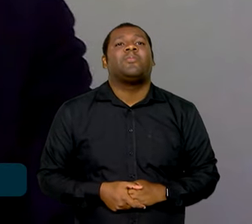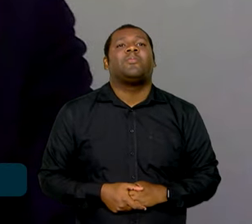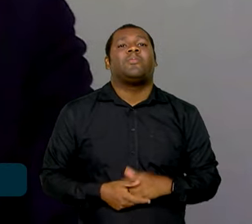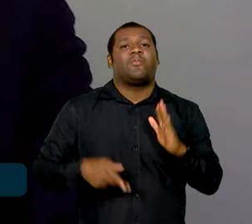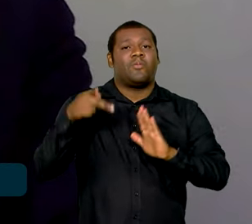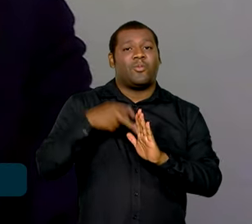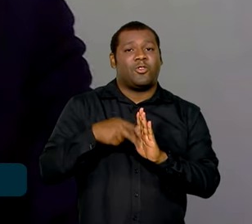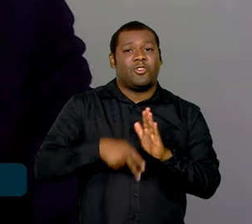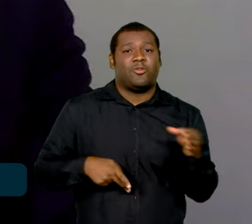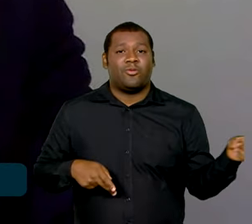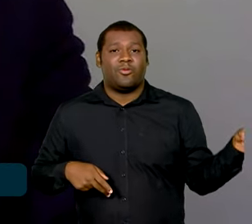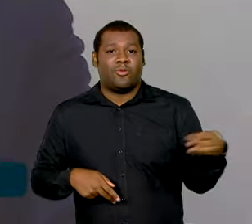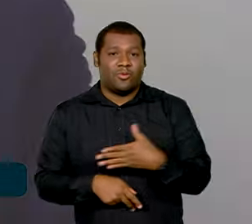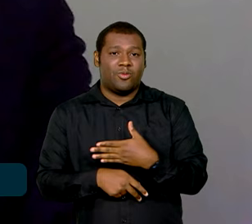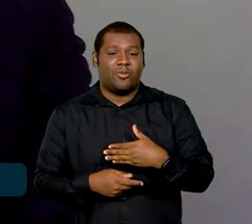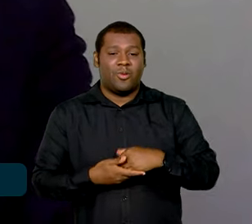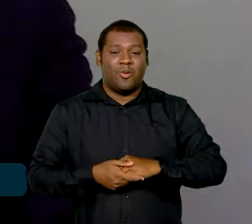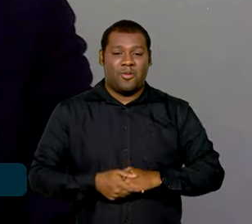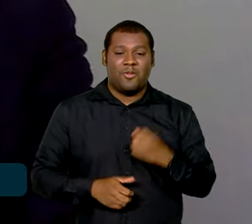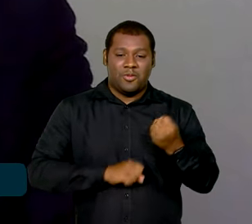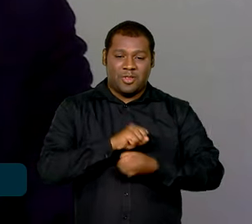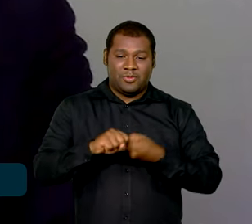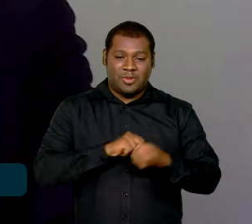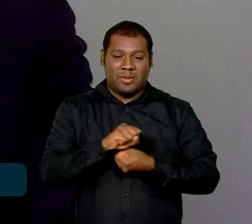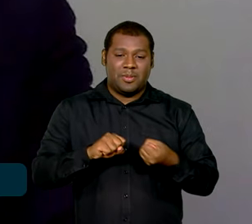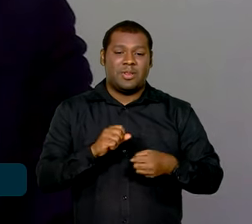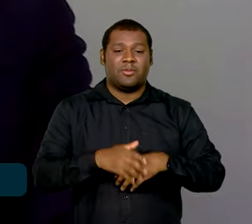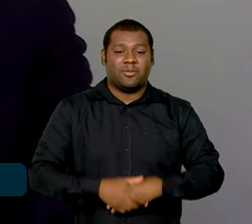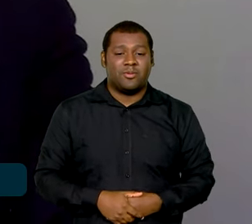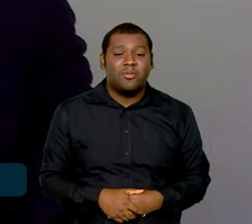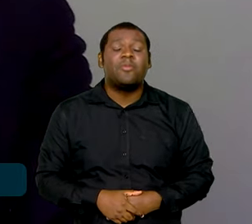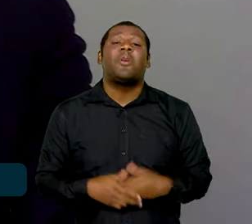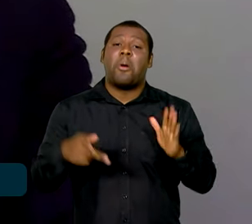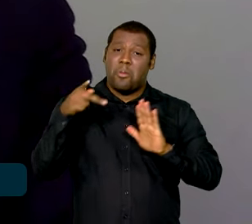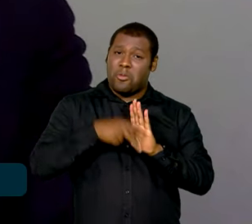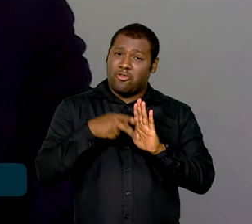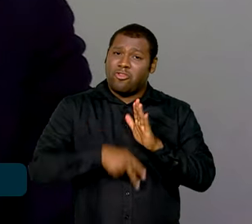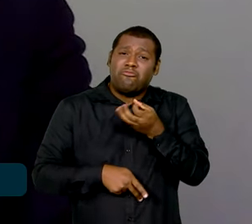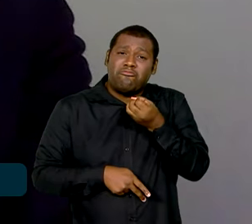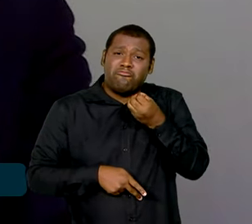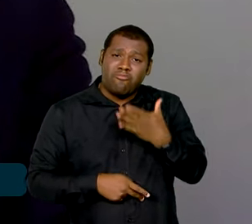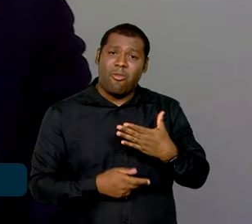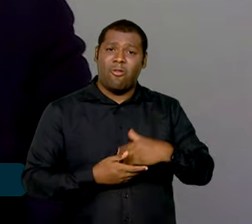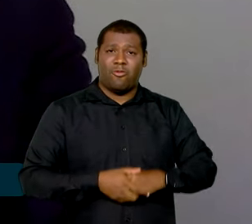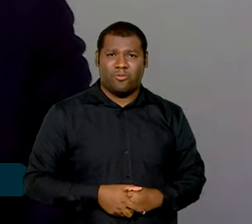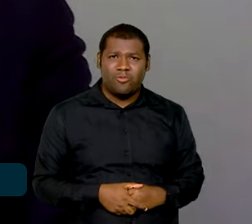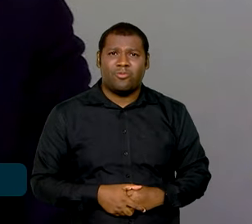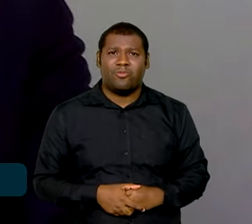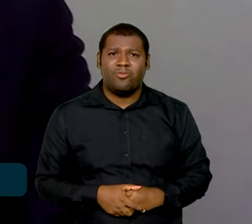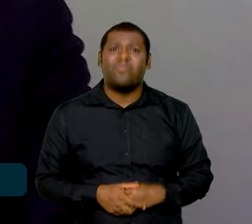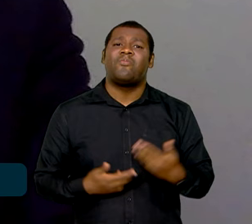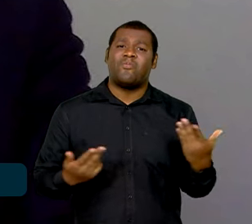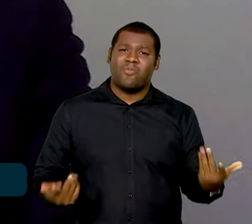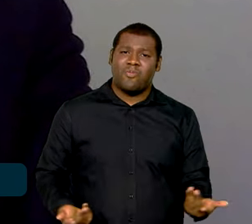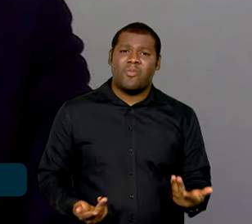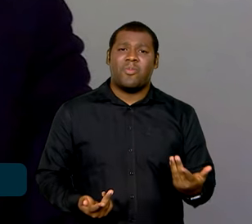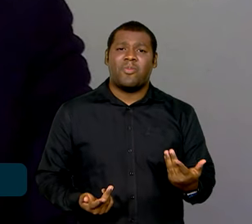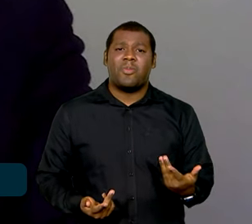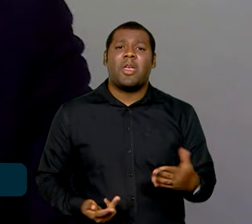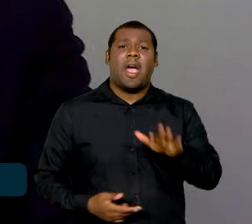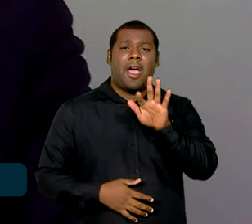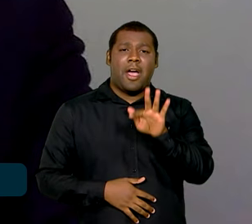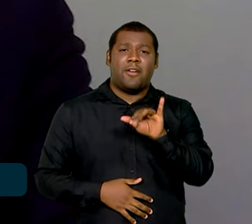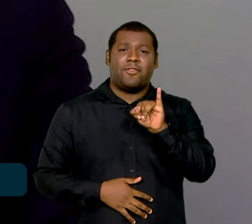na produção de fertilizantes fosfatados. E o processo fluiu muito bem. Nós tivemos bastante atenção por parte da